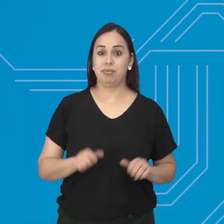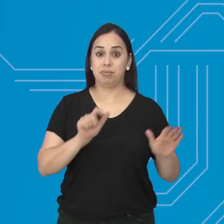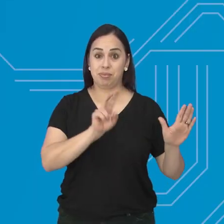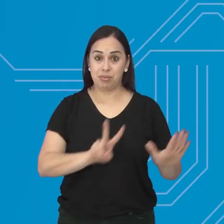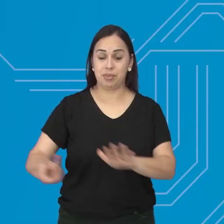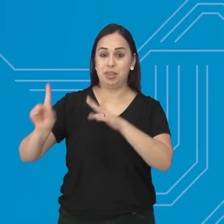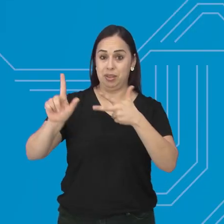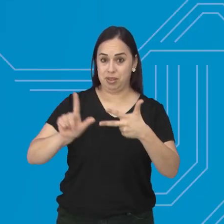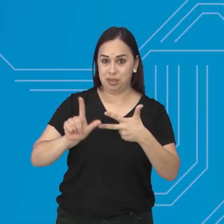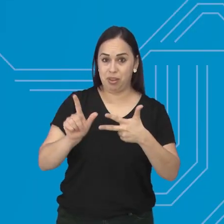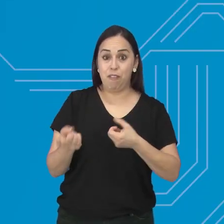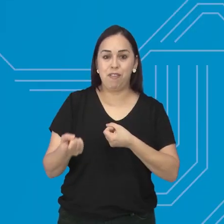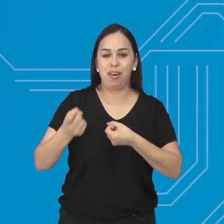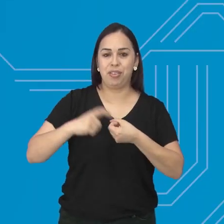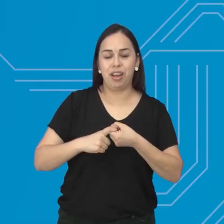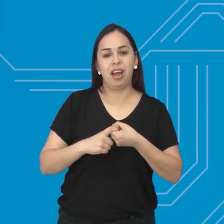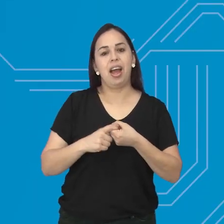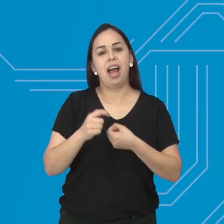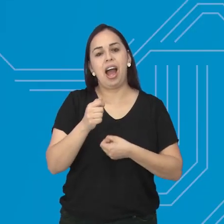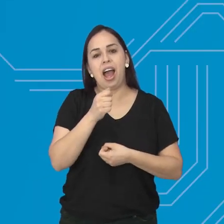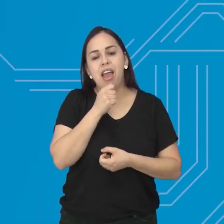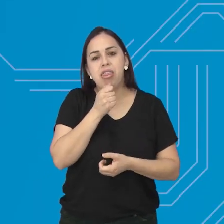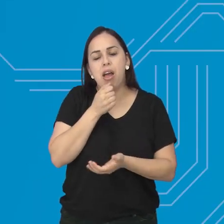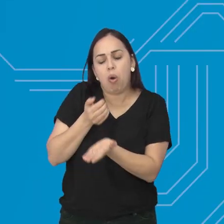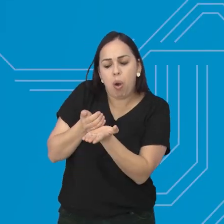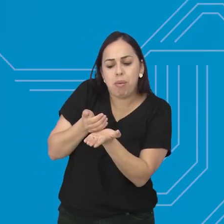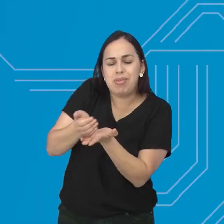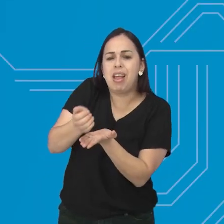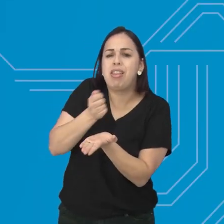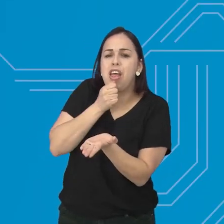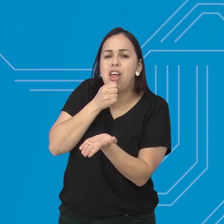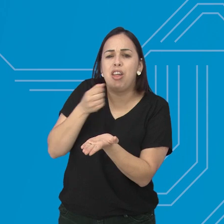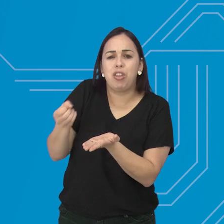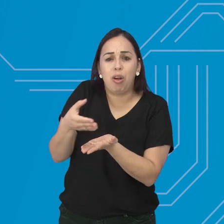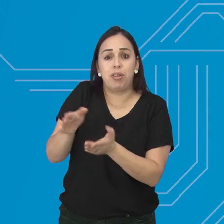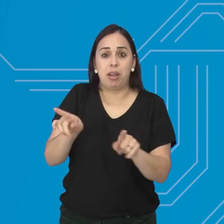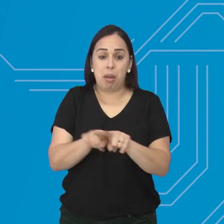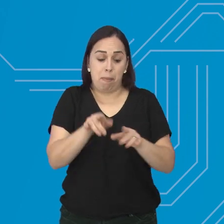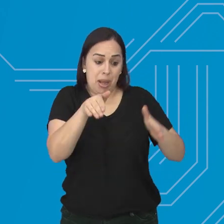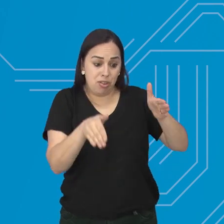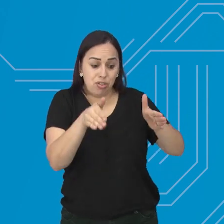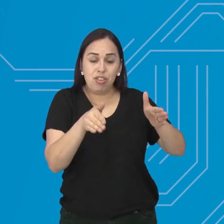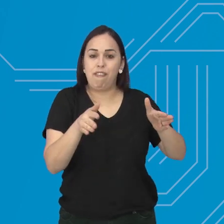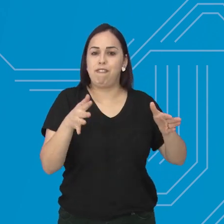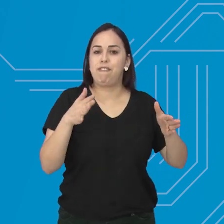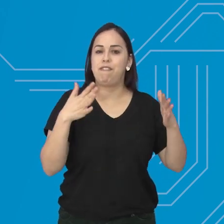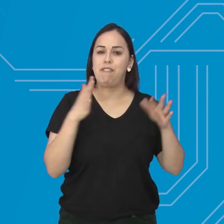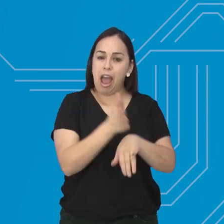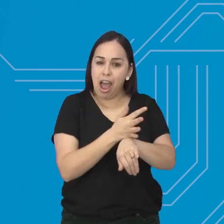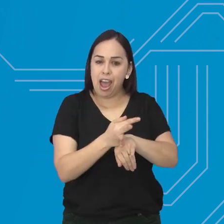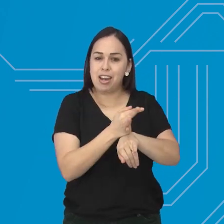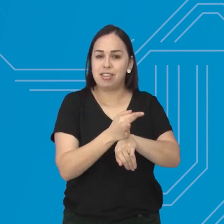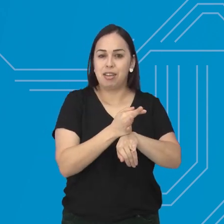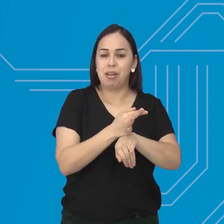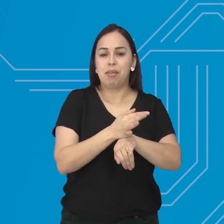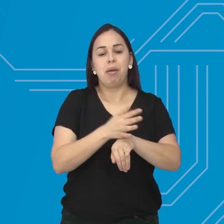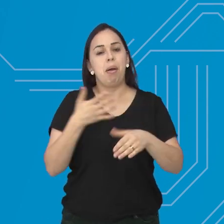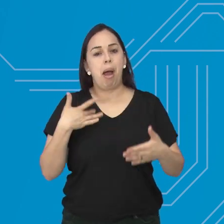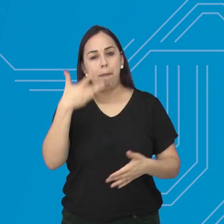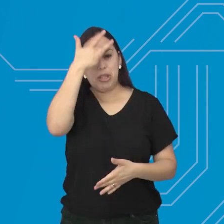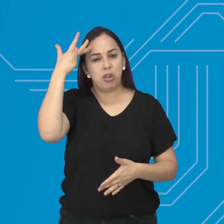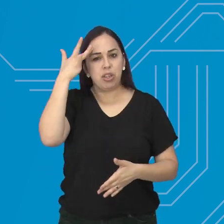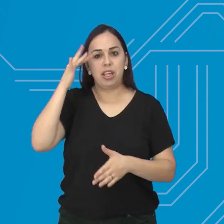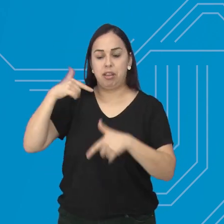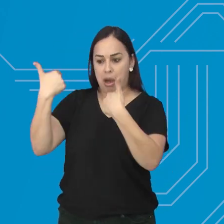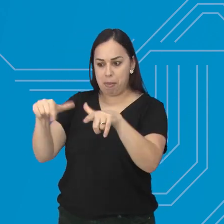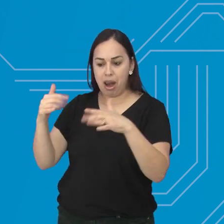O Semana Legislativa está de volta, ainda estamos no comecinho do ano, época de férias e recesso para algumas pessoas e um